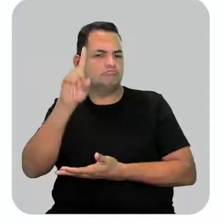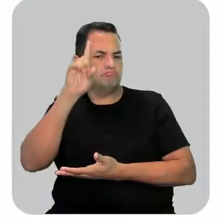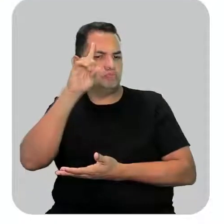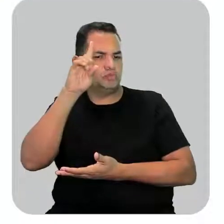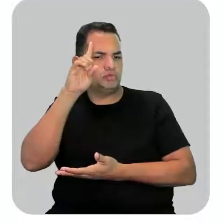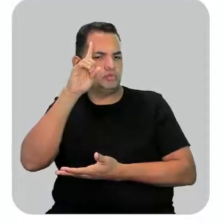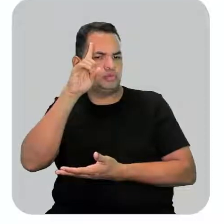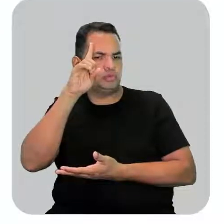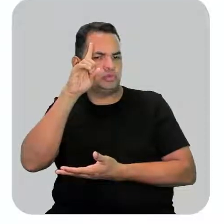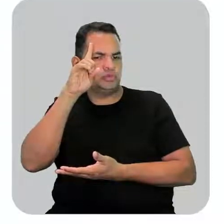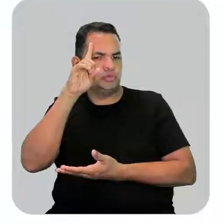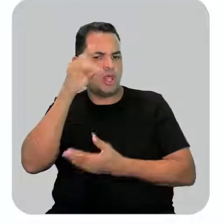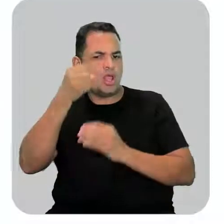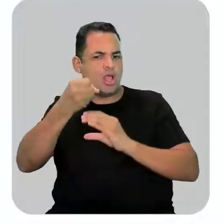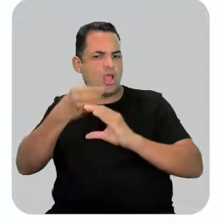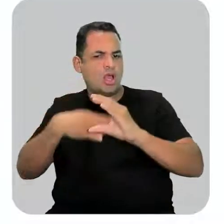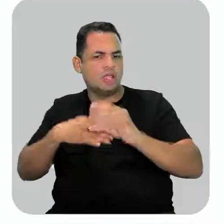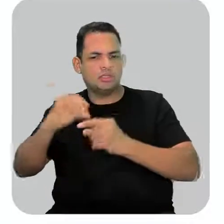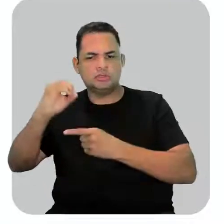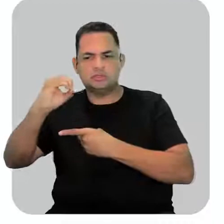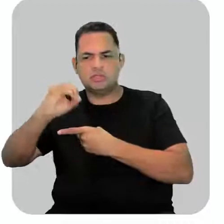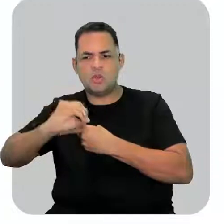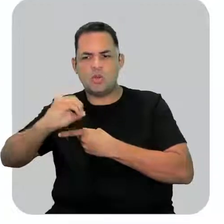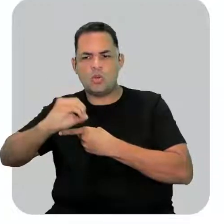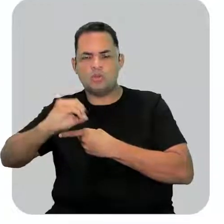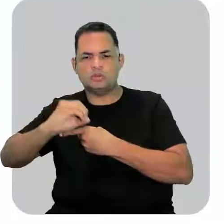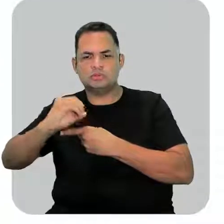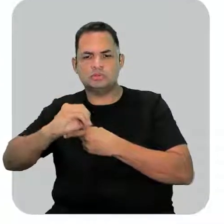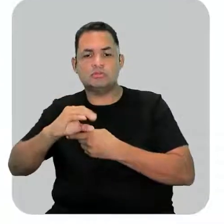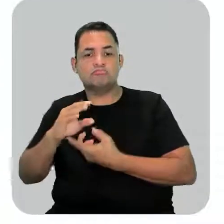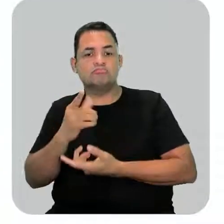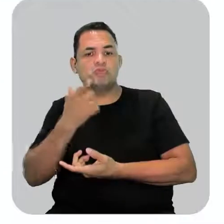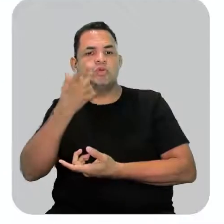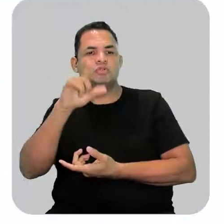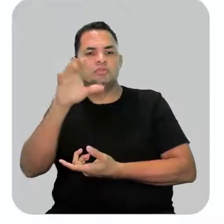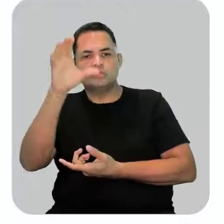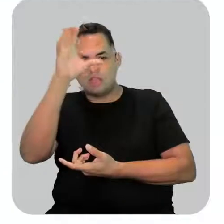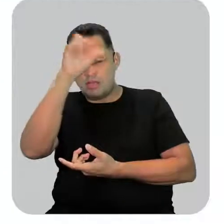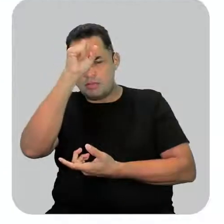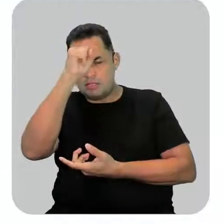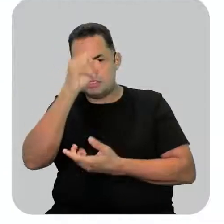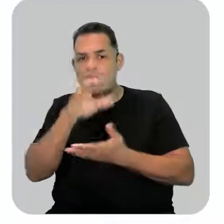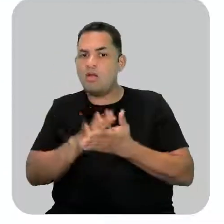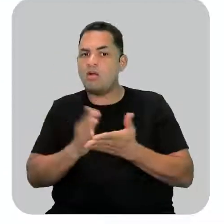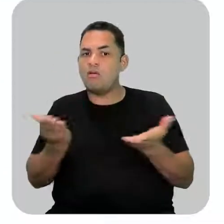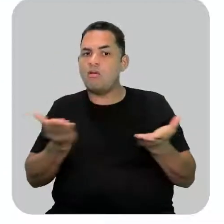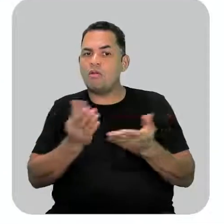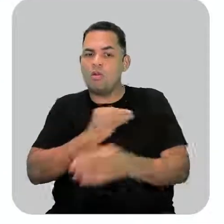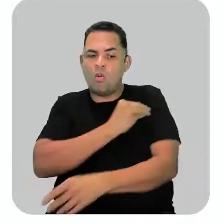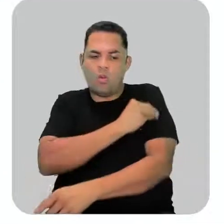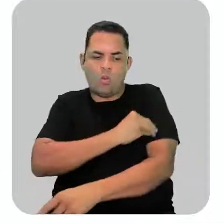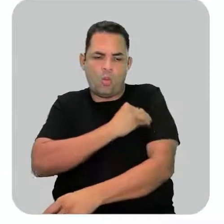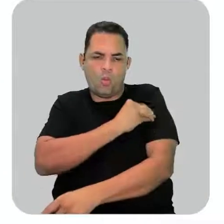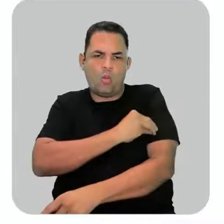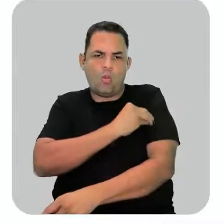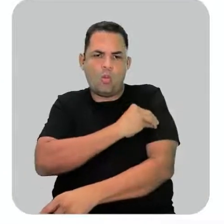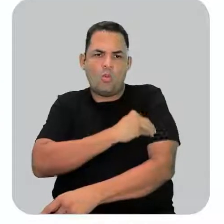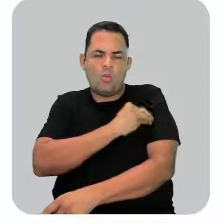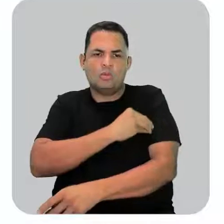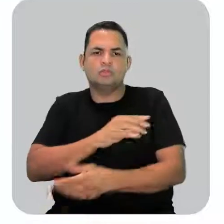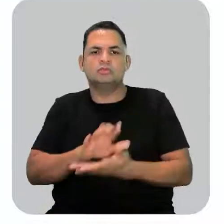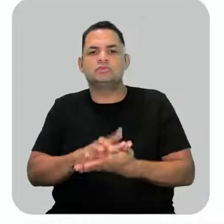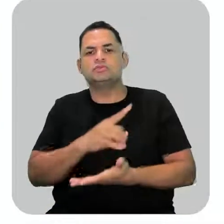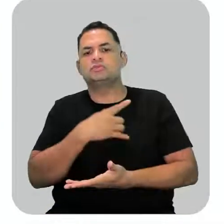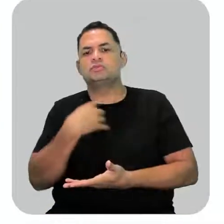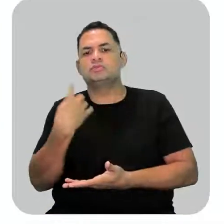dia e talvez a gente só consiga assimilar nesse momento os álcools, ainda mais nessa época que nós estamos vivendo, onde